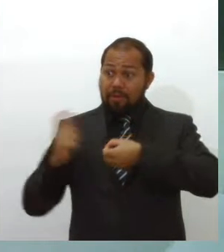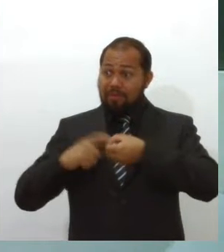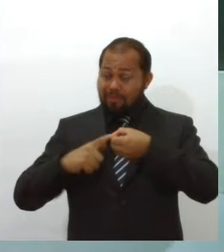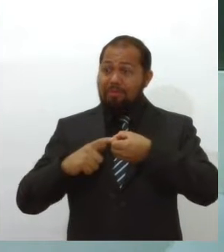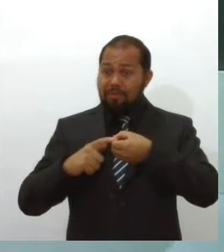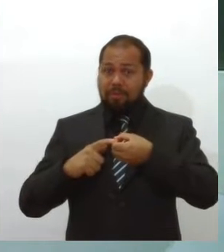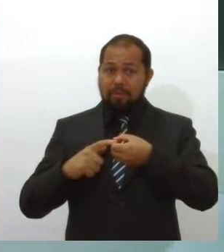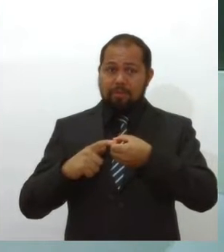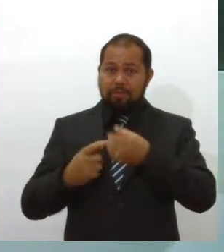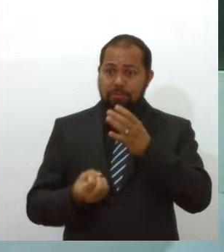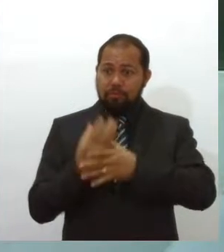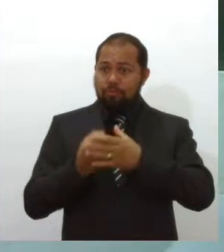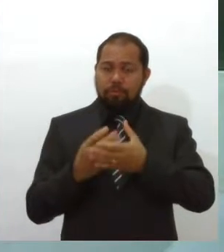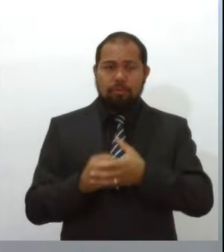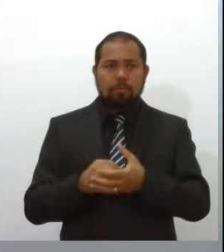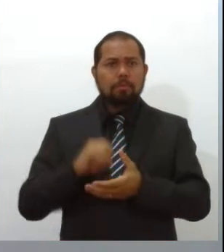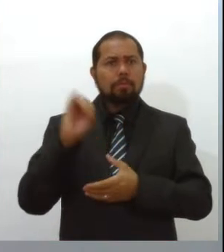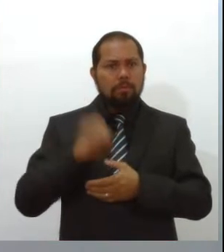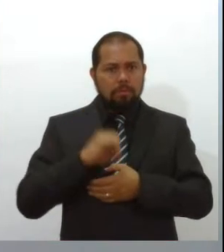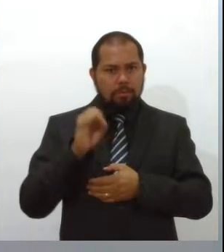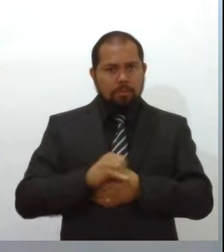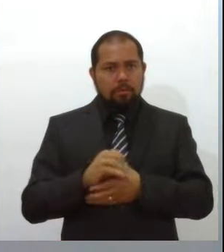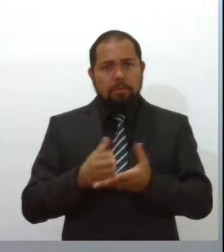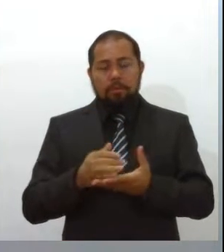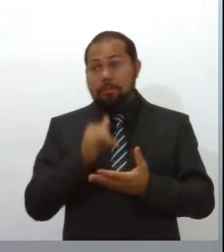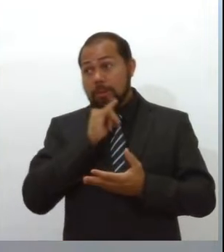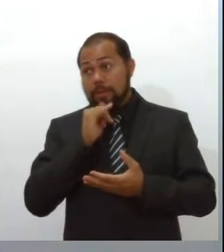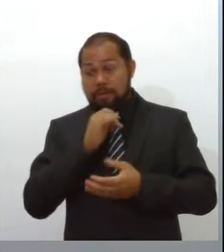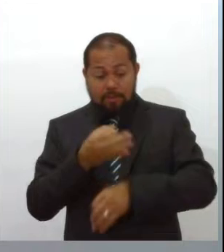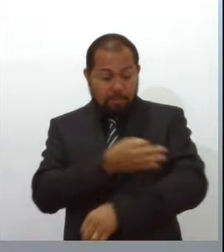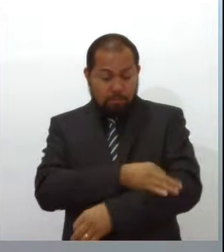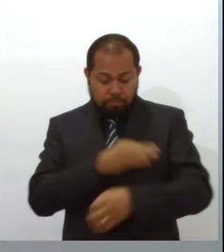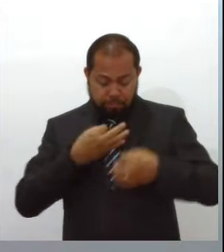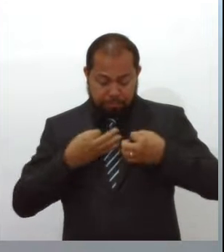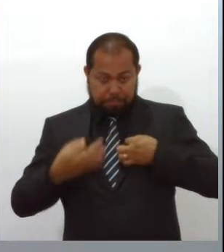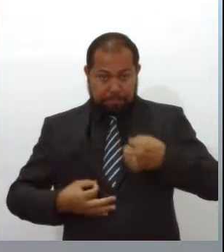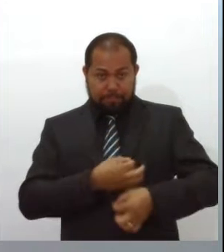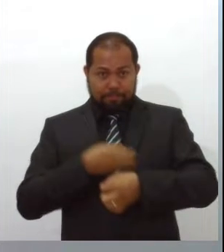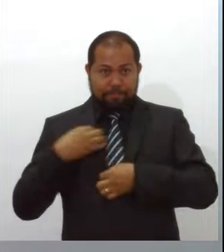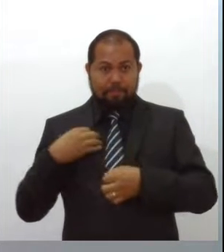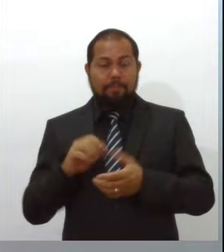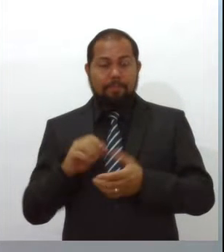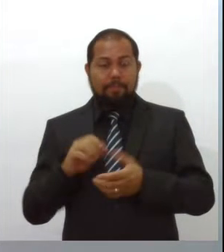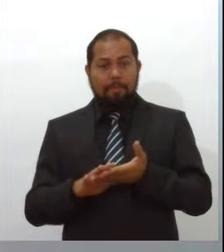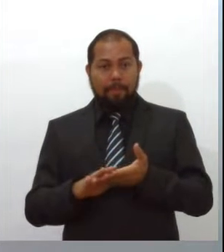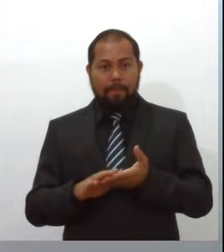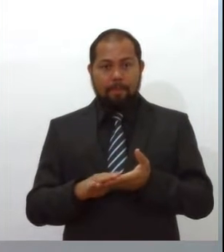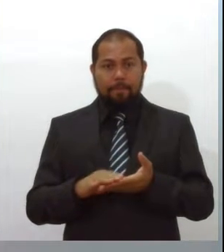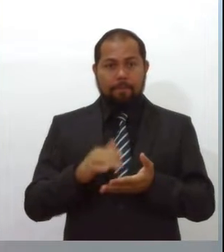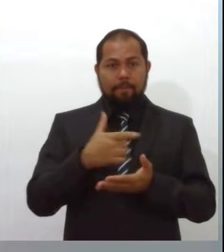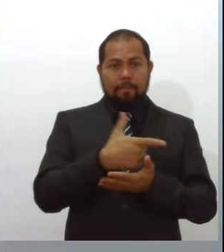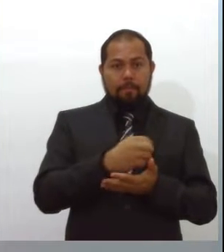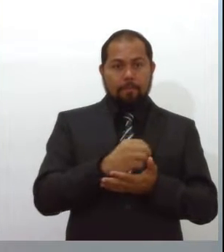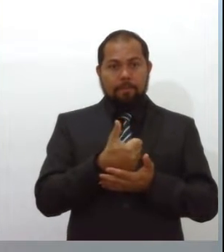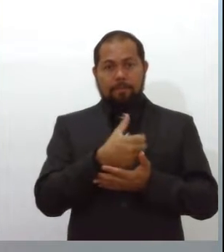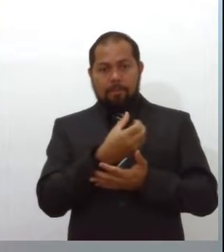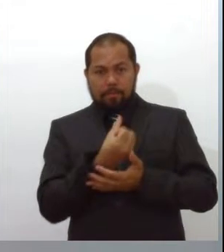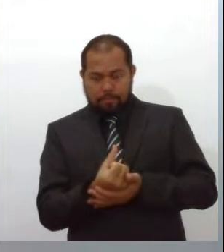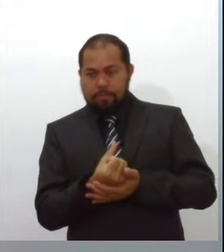Exatamente, isso aconteceu até com o sarampo, que em 2016 o Brasil chegou a ganhar um prêmio de erradicação